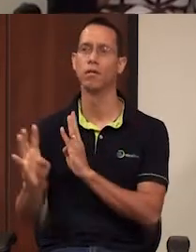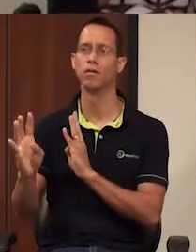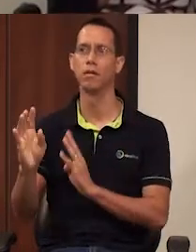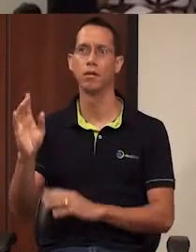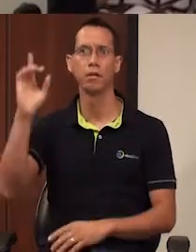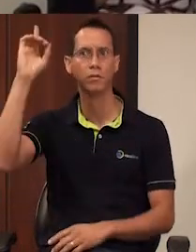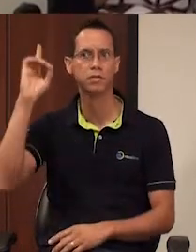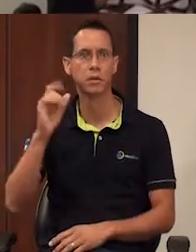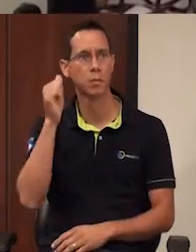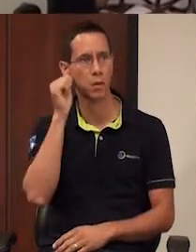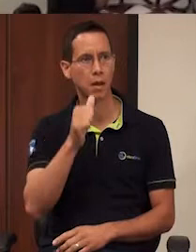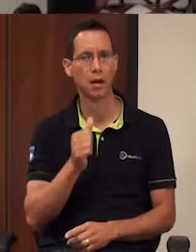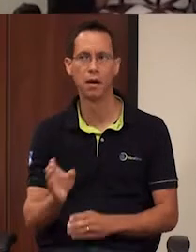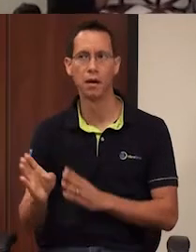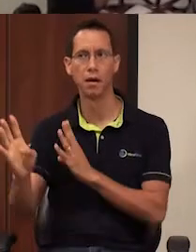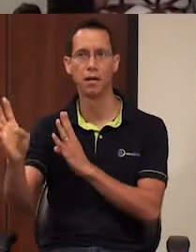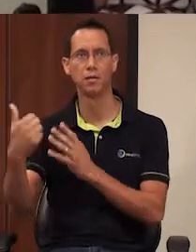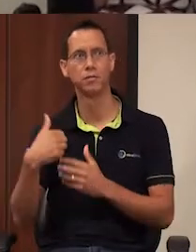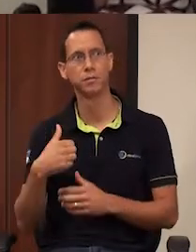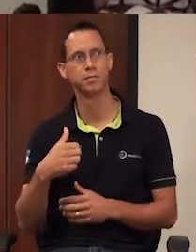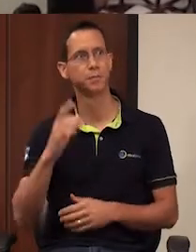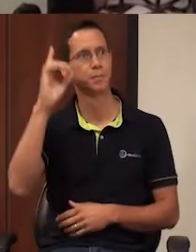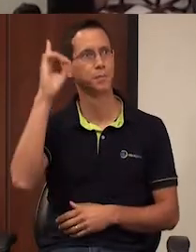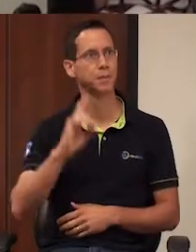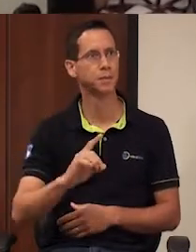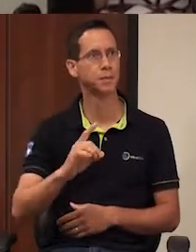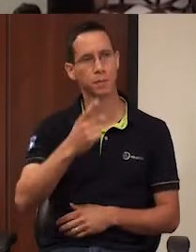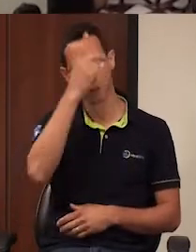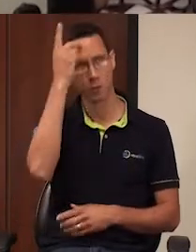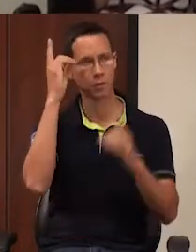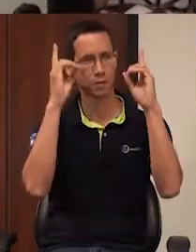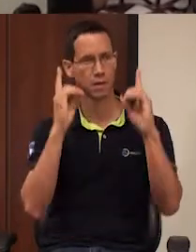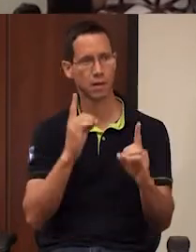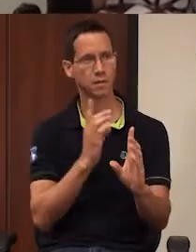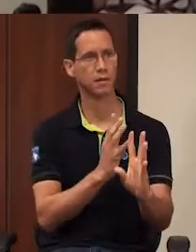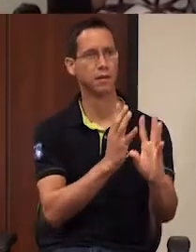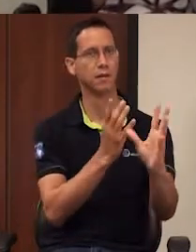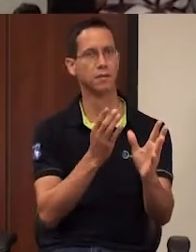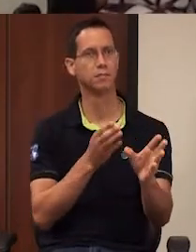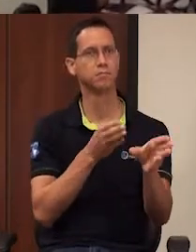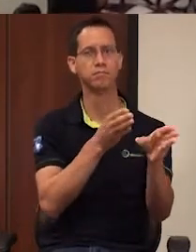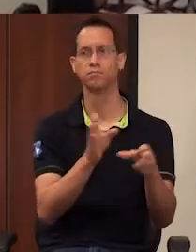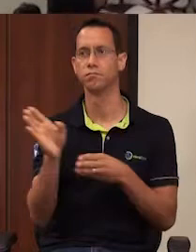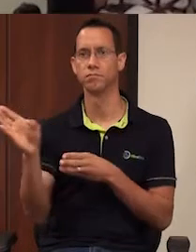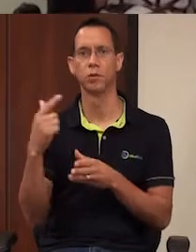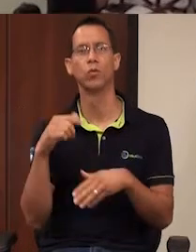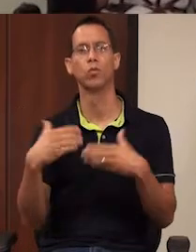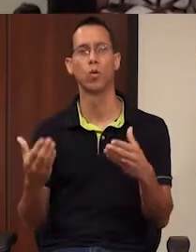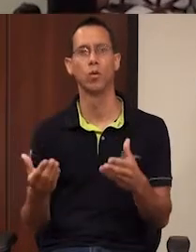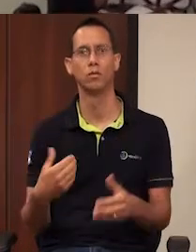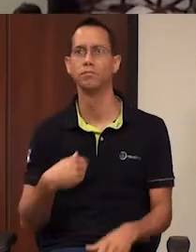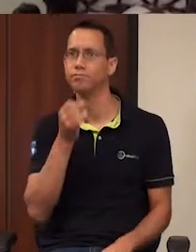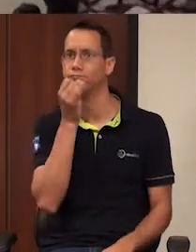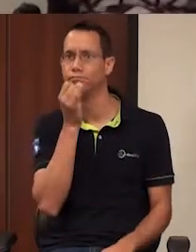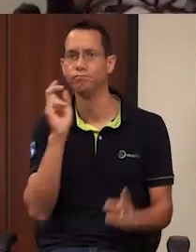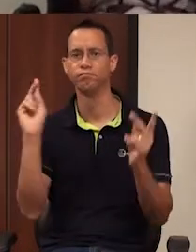mulher, na fila do direito da pessoa com deficiência, se eu for